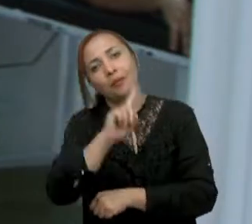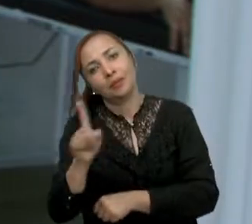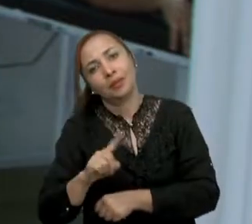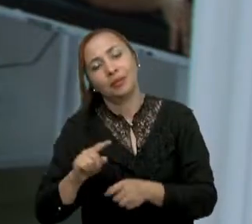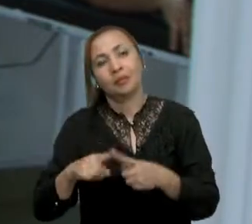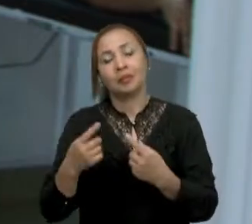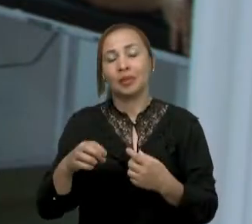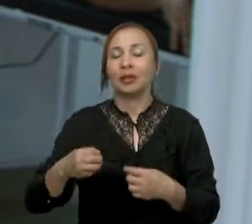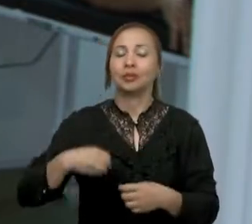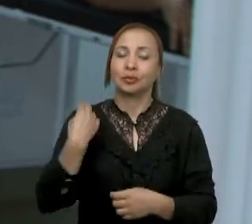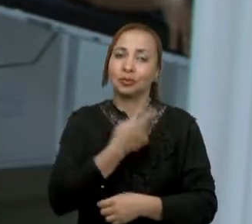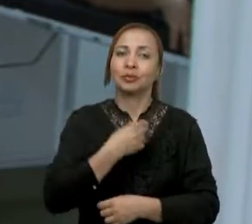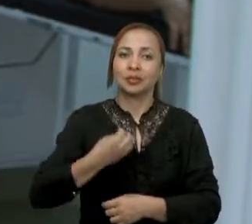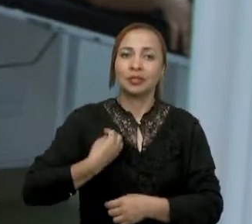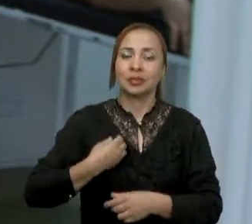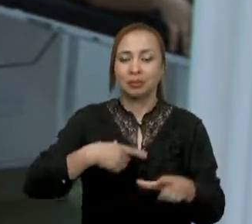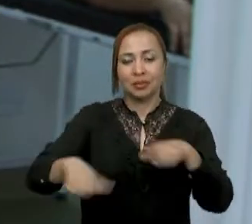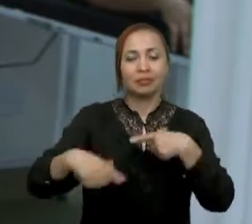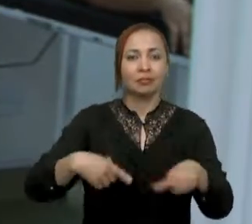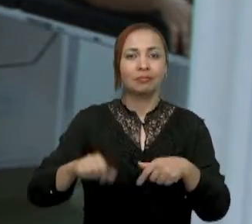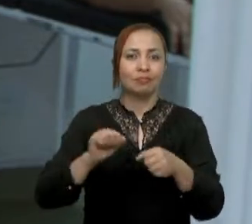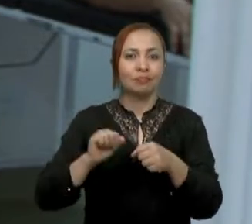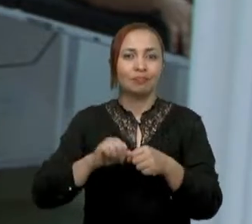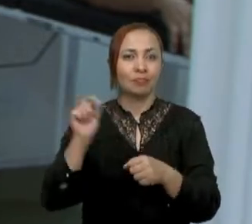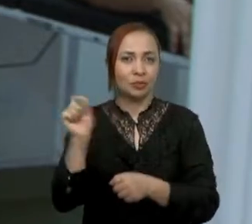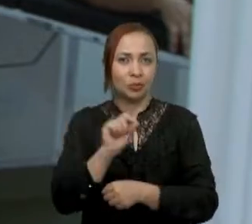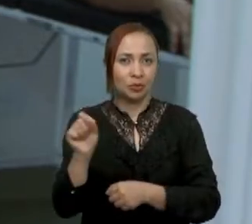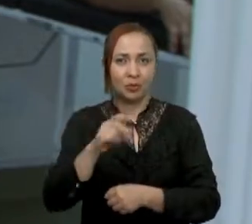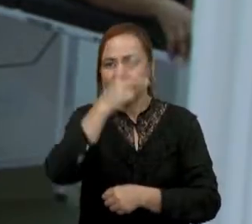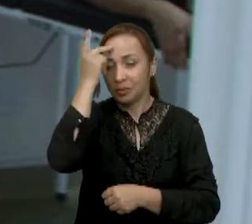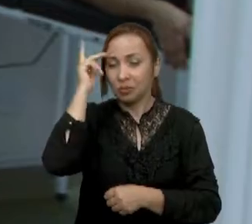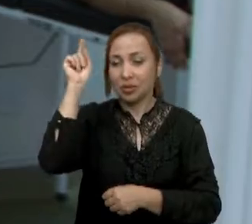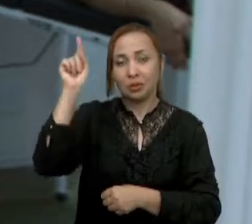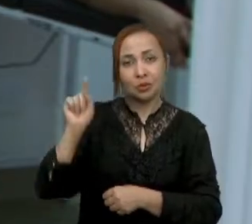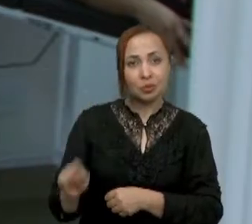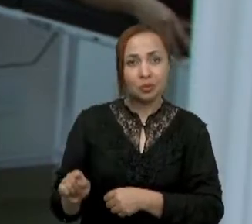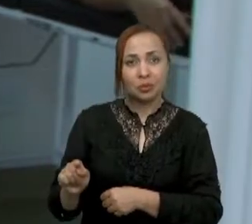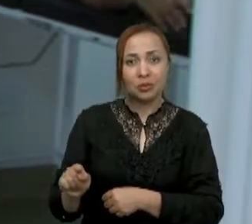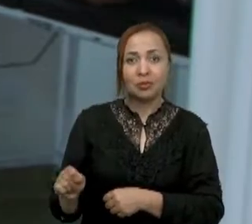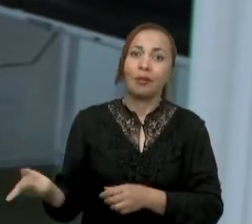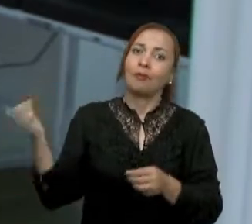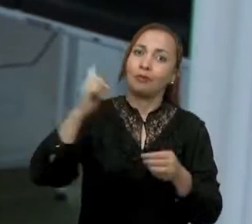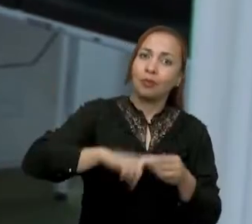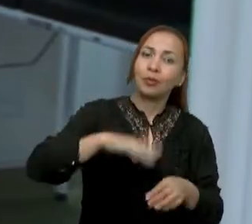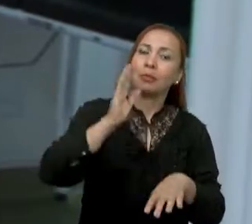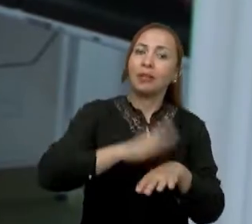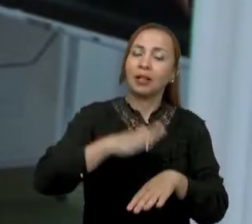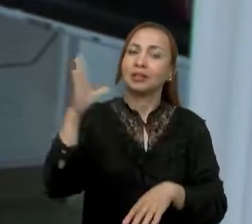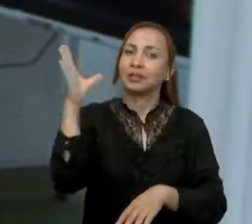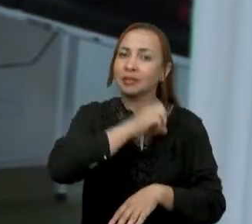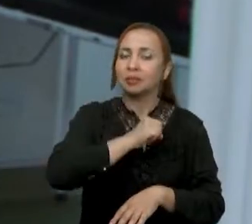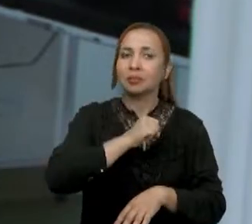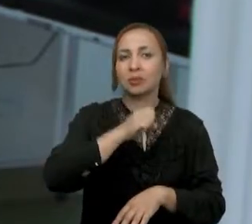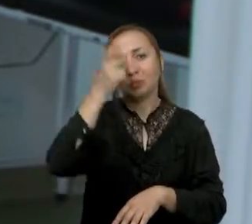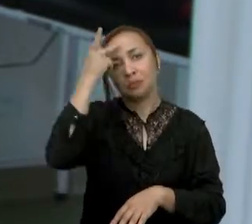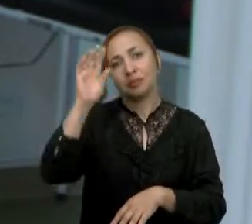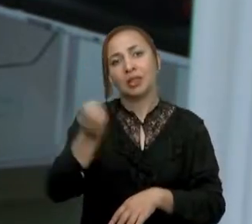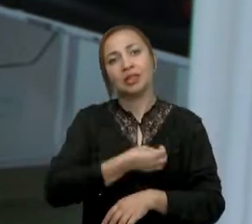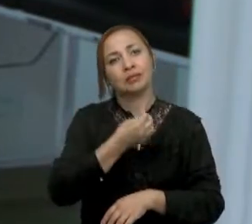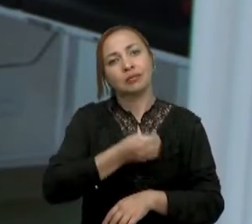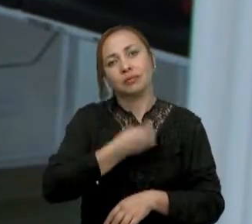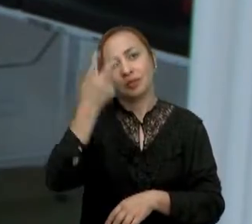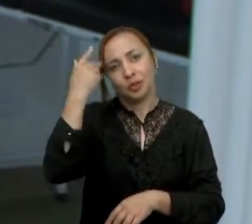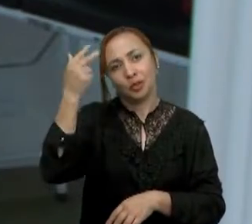mas nós estamos dispostos está trabalhando e fazendo com que essas pessoas voltem o mais rápido possível